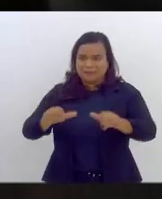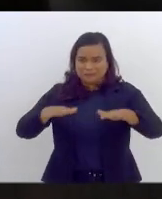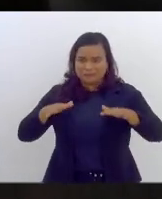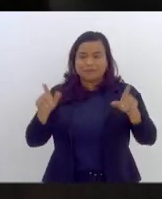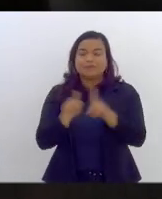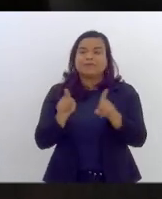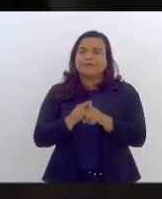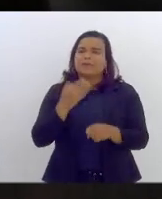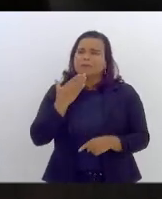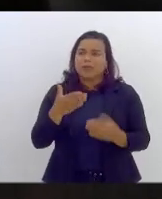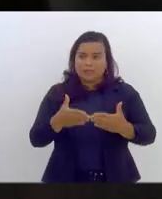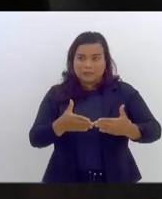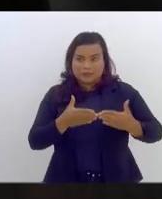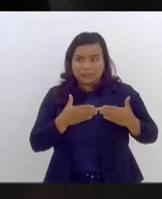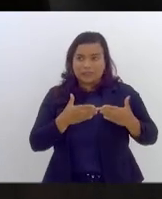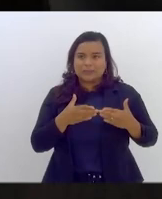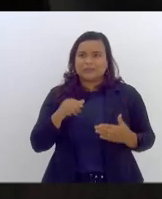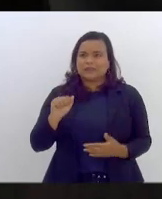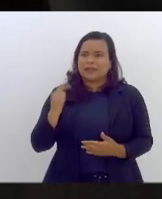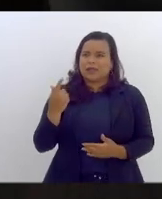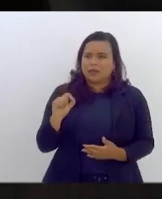Peço licença a Gô,